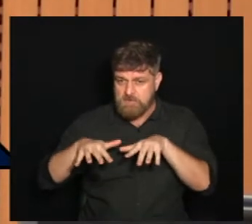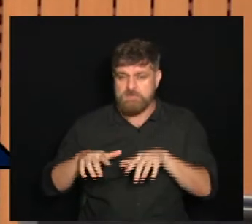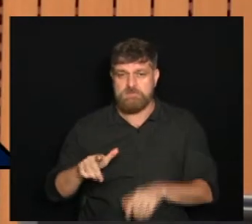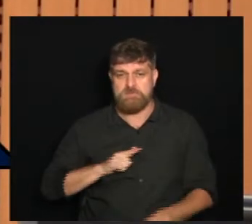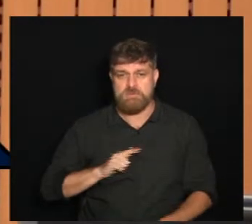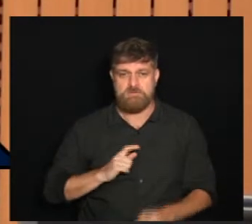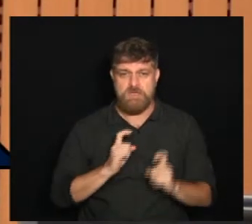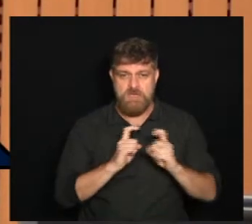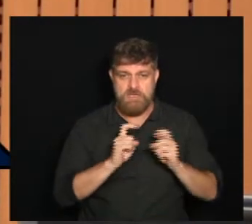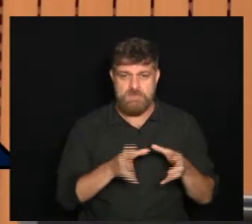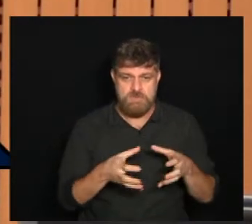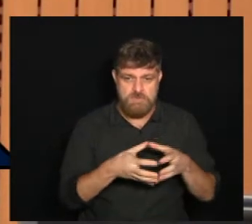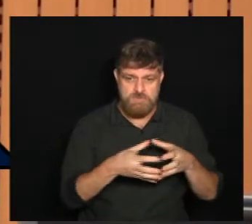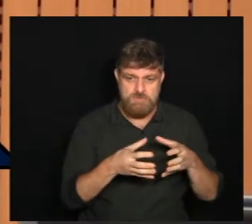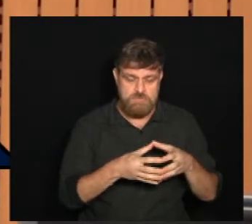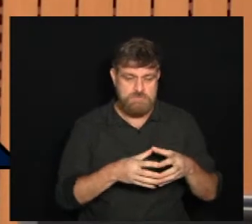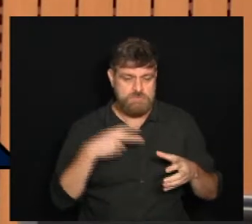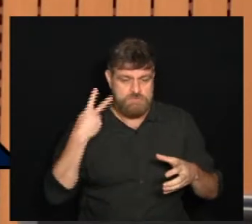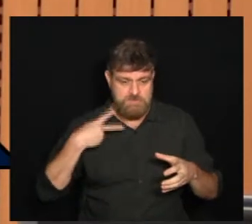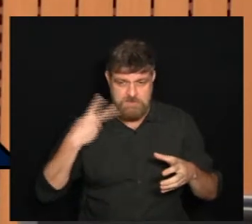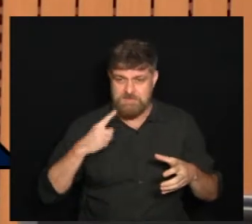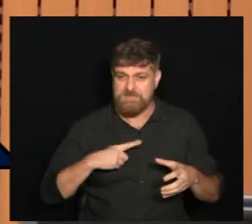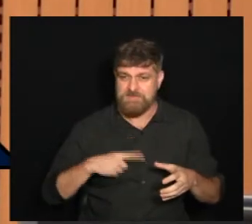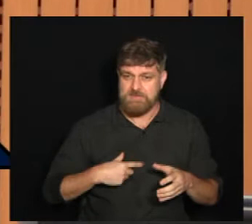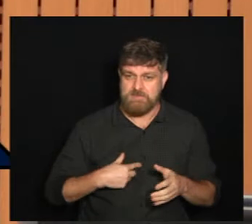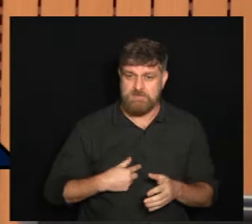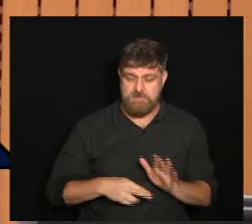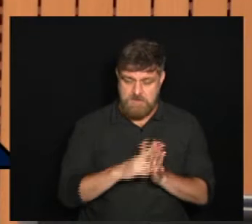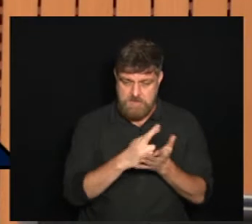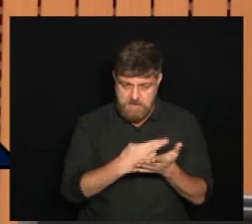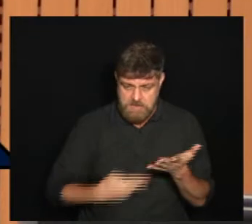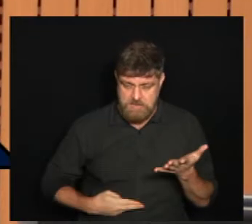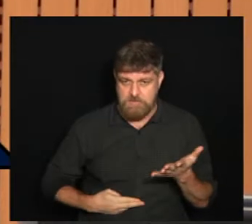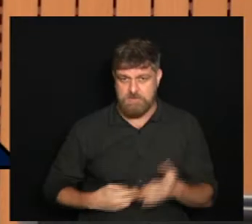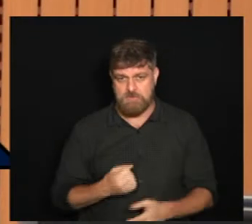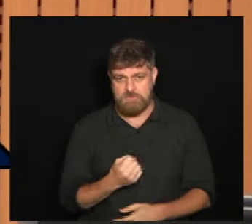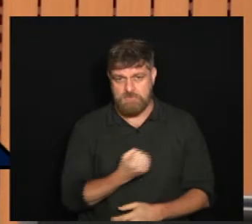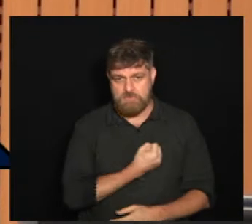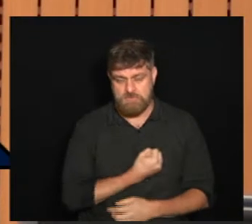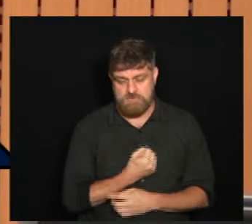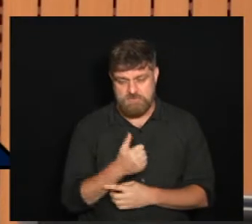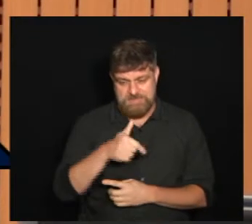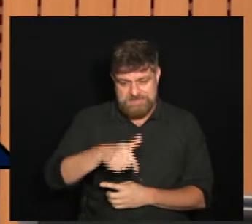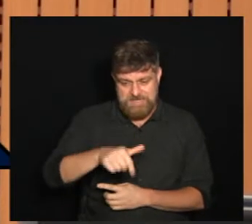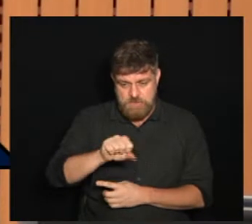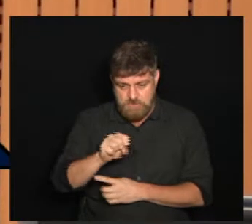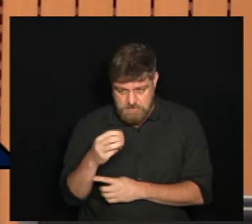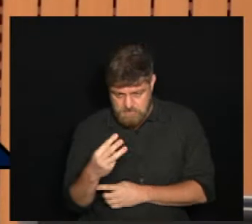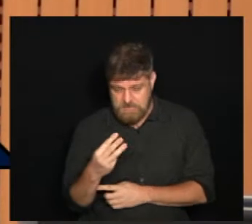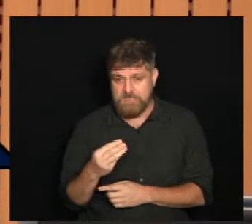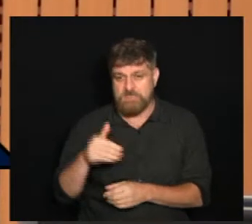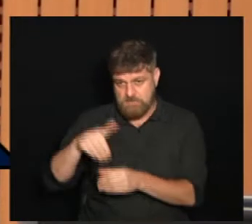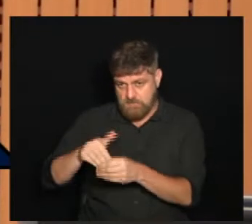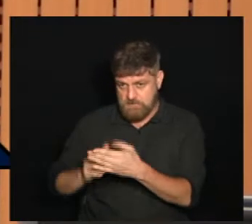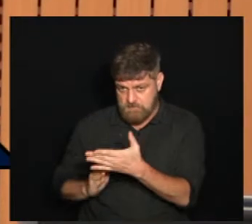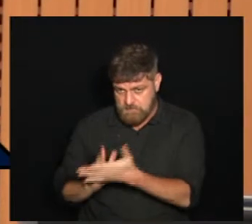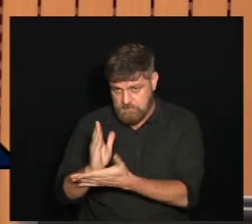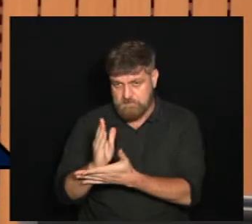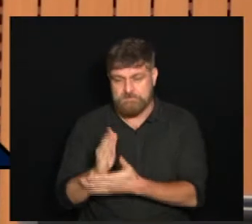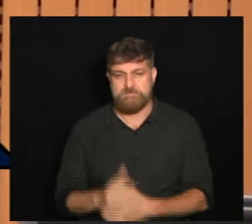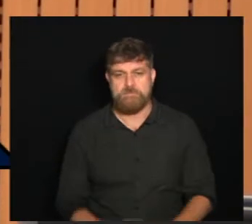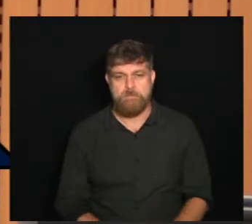e reuniões de comissões da Casa, conforme requerimento número 783/2020, devidamente aprovado nos termos de ato